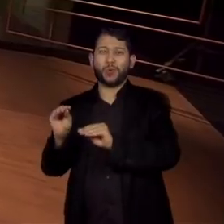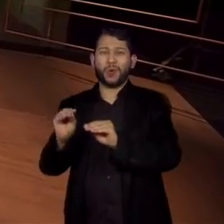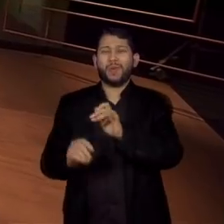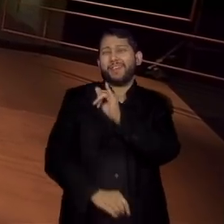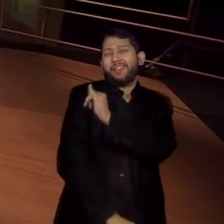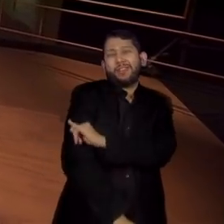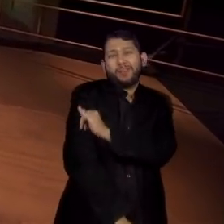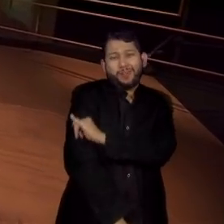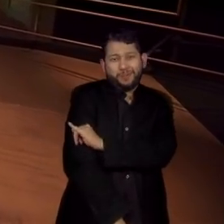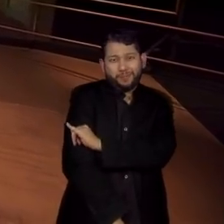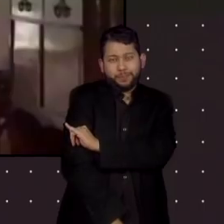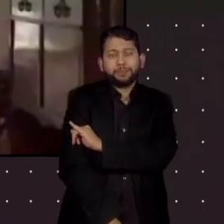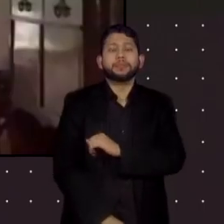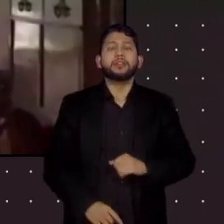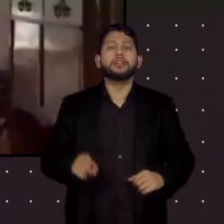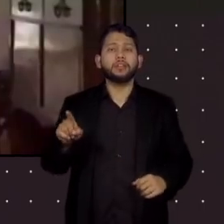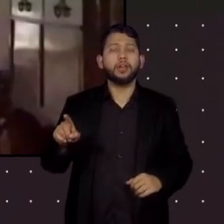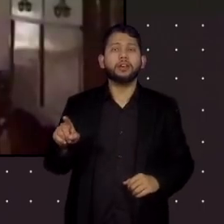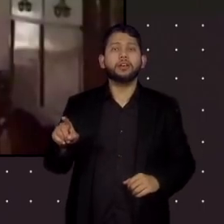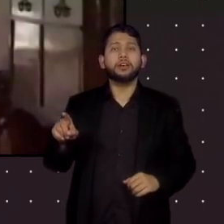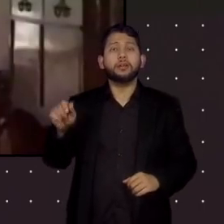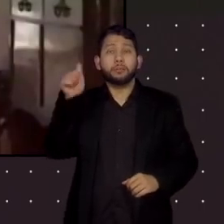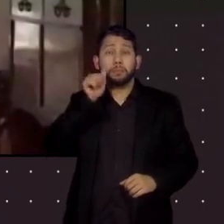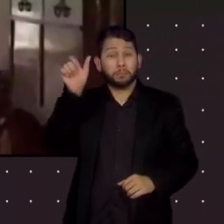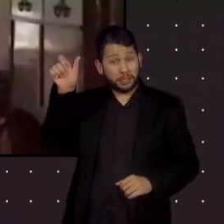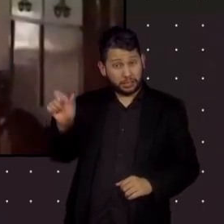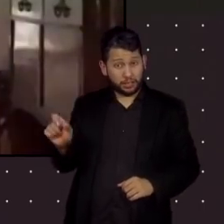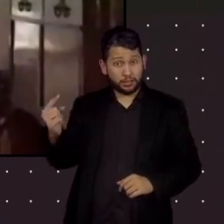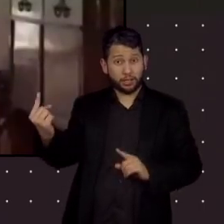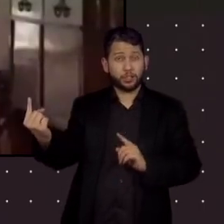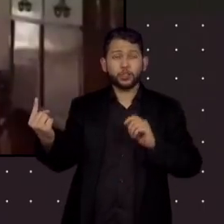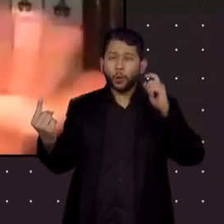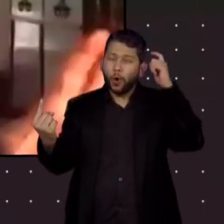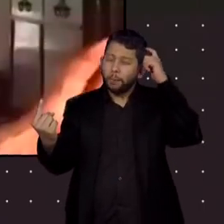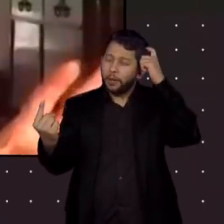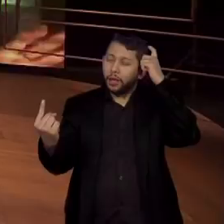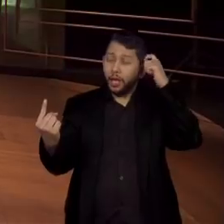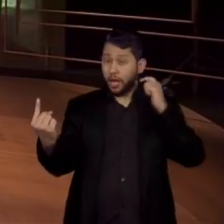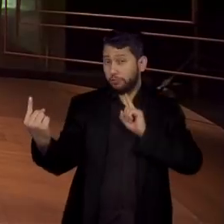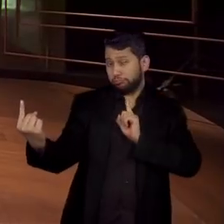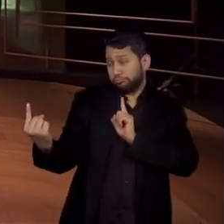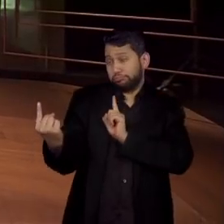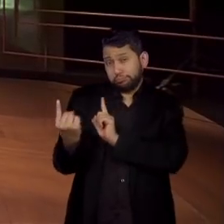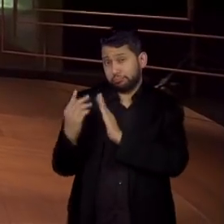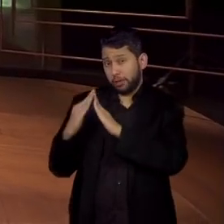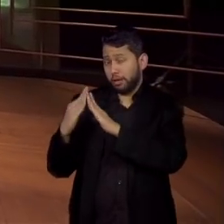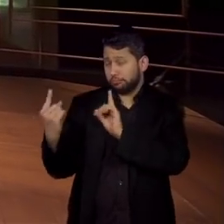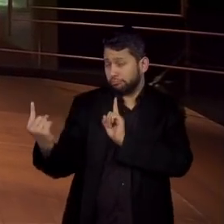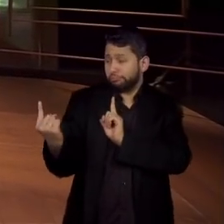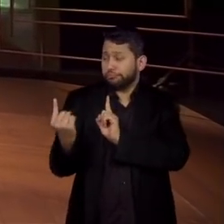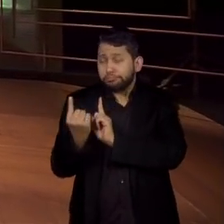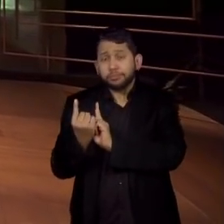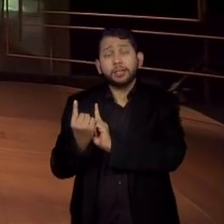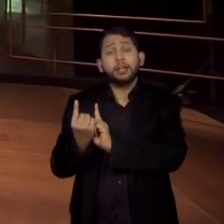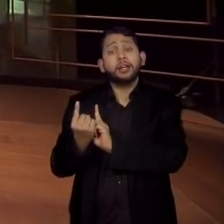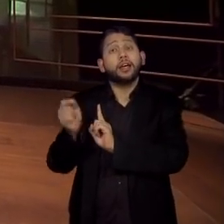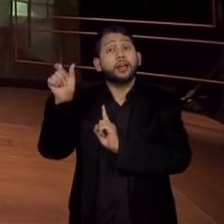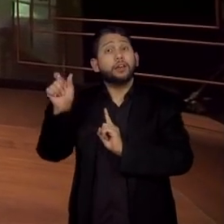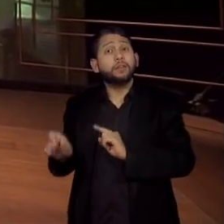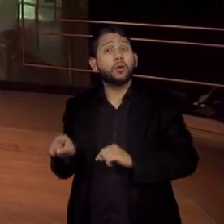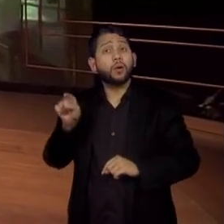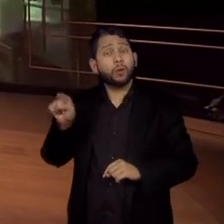Uma menina chegou no local onde eu passei a morar. Eles disseram que ela era